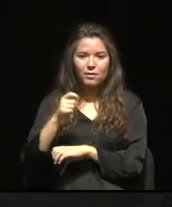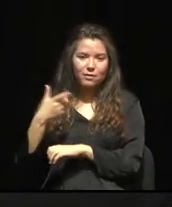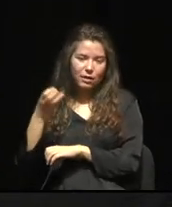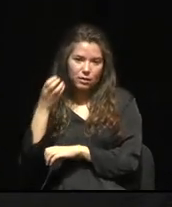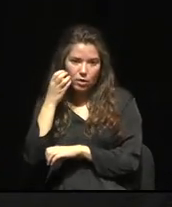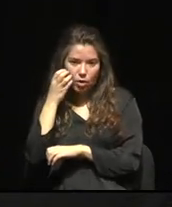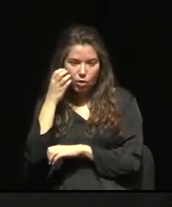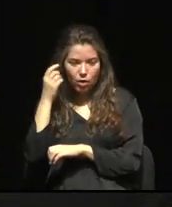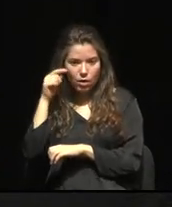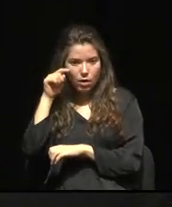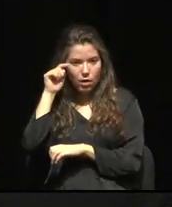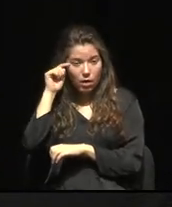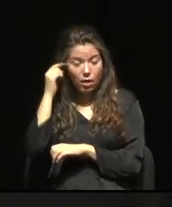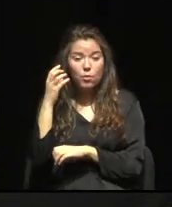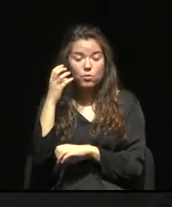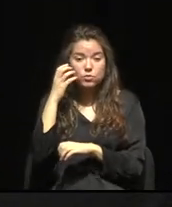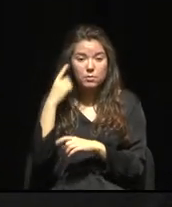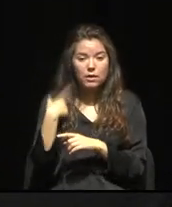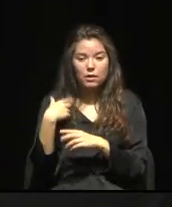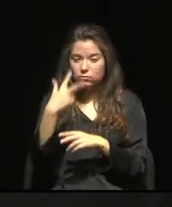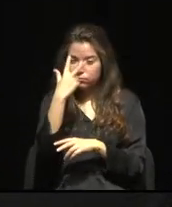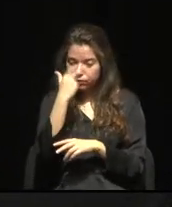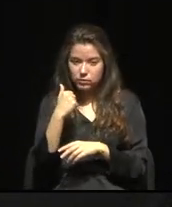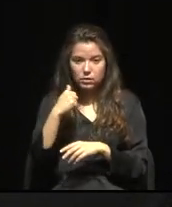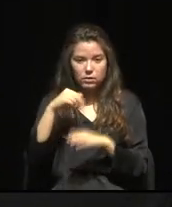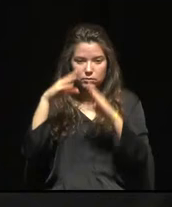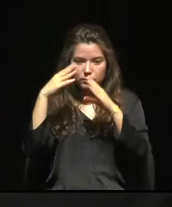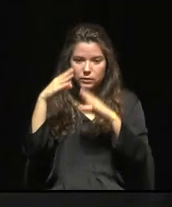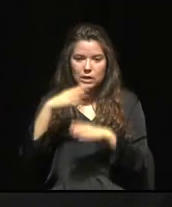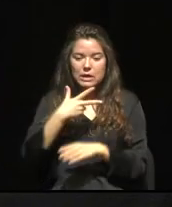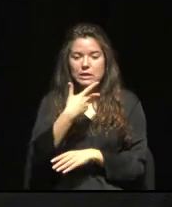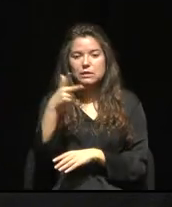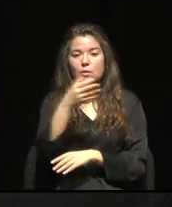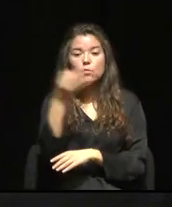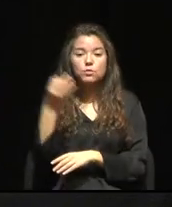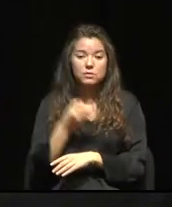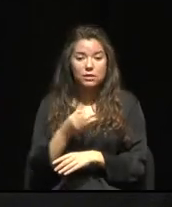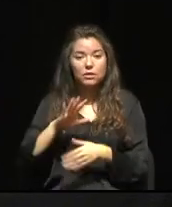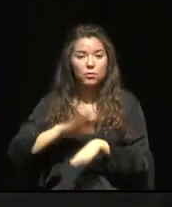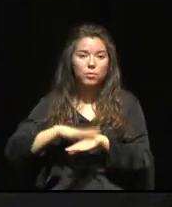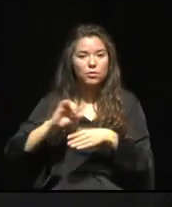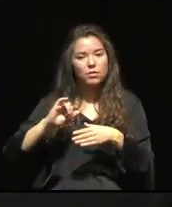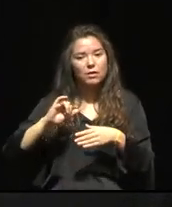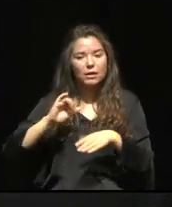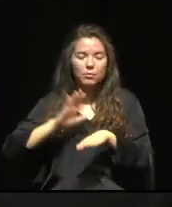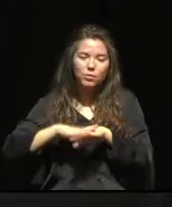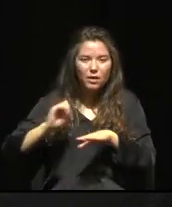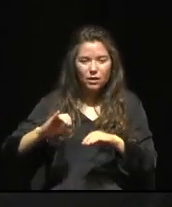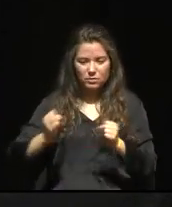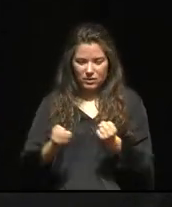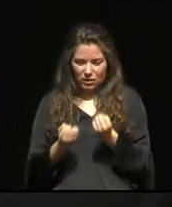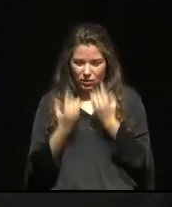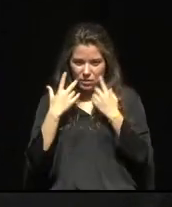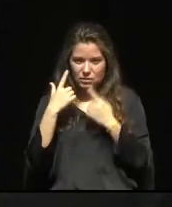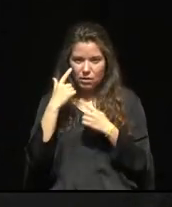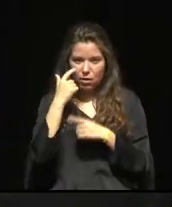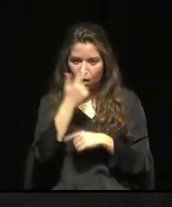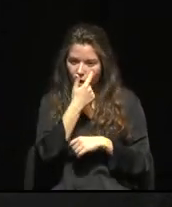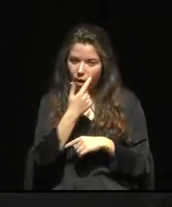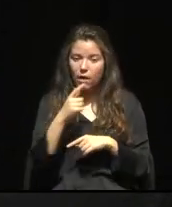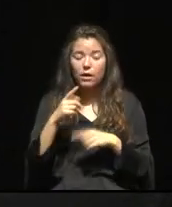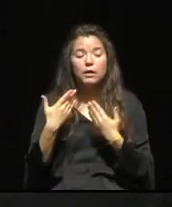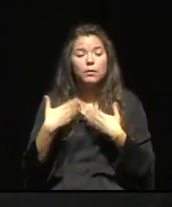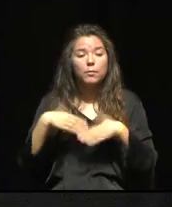Moçambique apenas viria a cegar totalmente já em Lisboa na sequência do traumatismo e infecção microbiana foi laureado pela